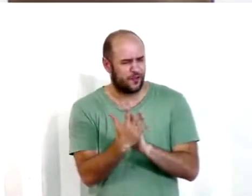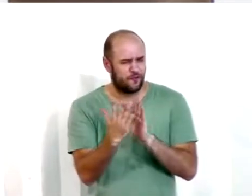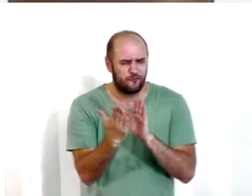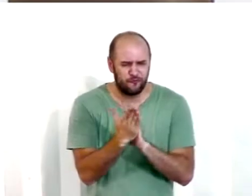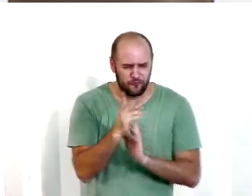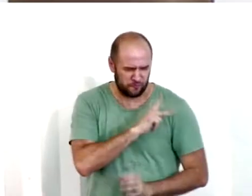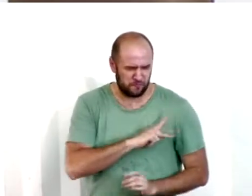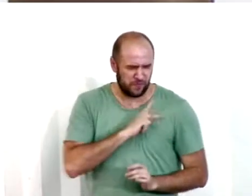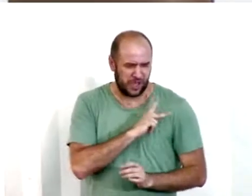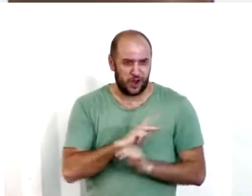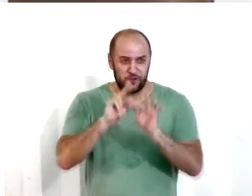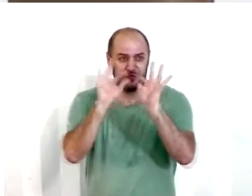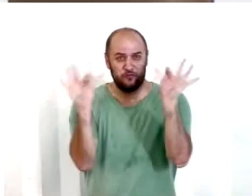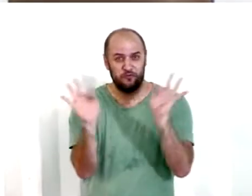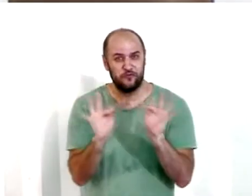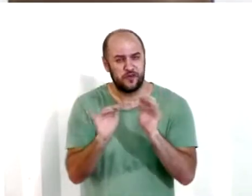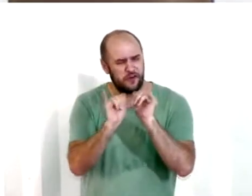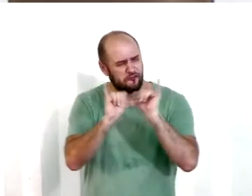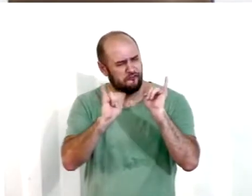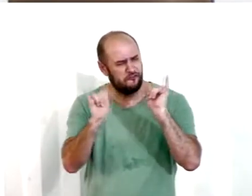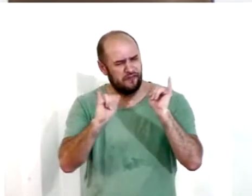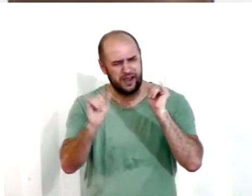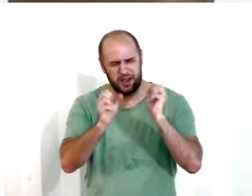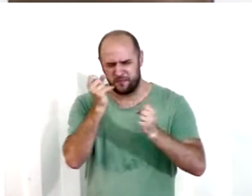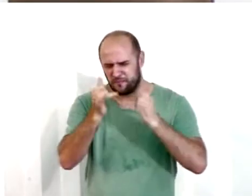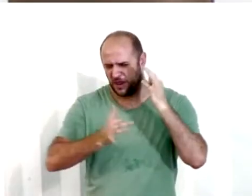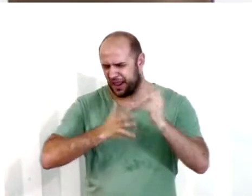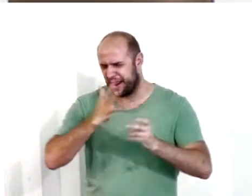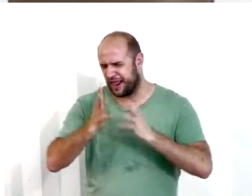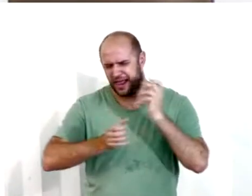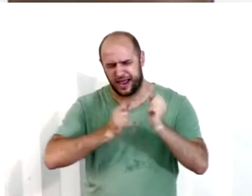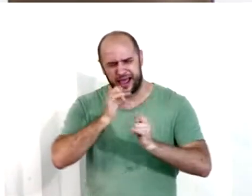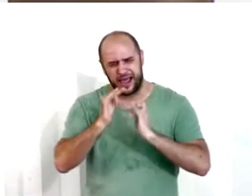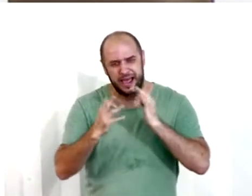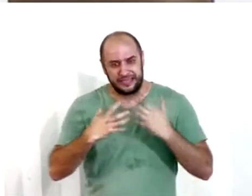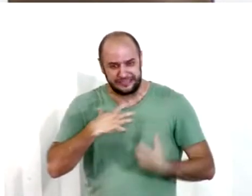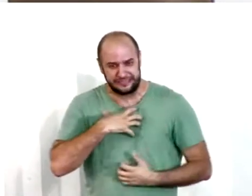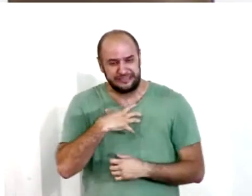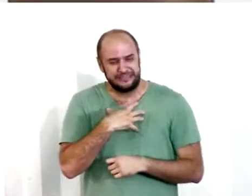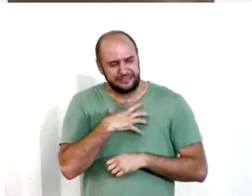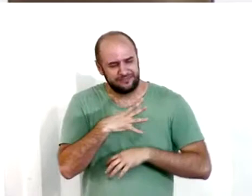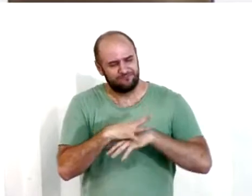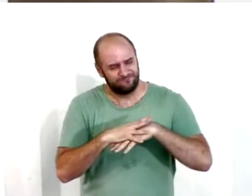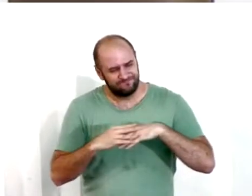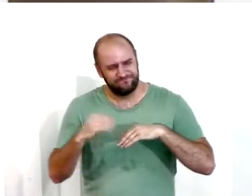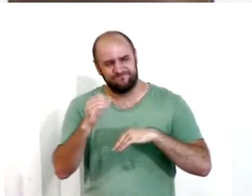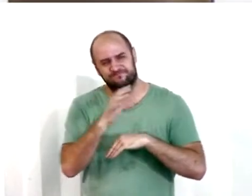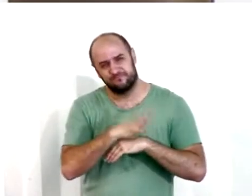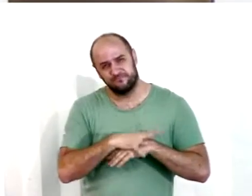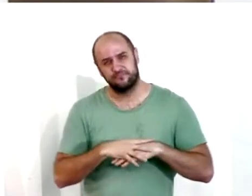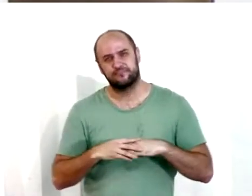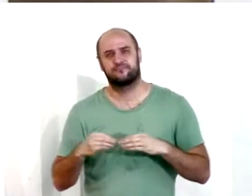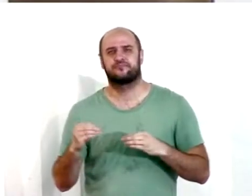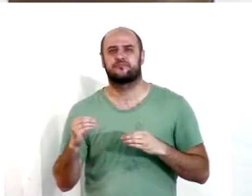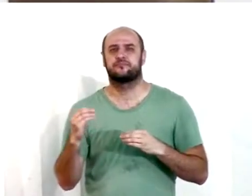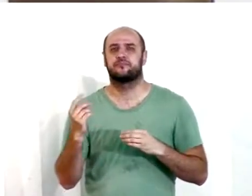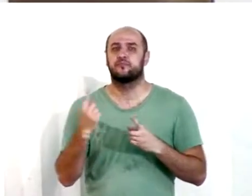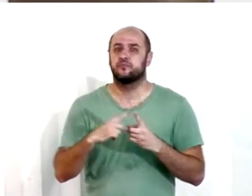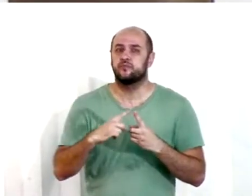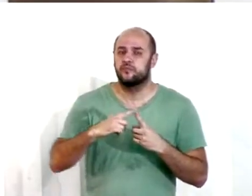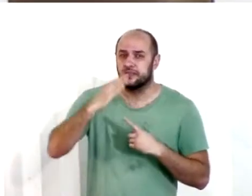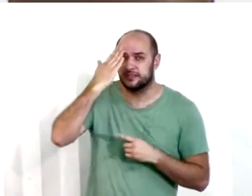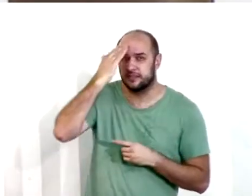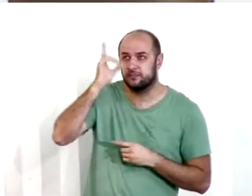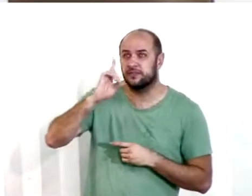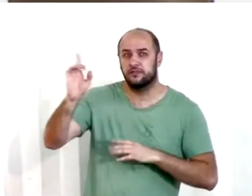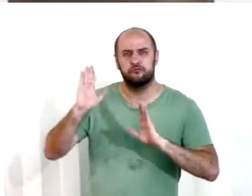que Paulo está exaltando de forma a consolar a igreja, eu também me sinto consolado, porque eu sei que Deus já